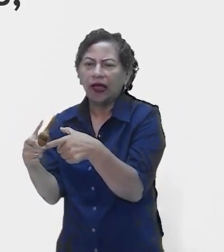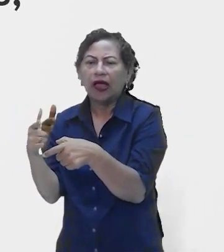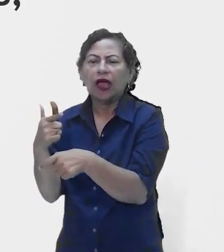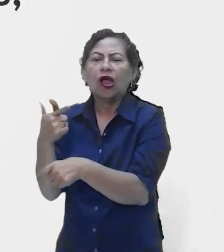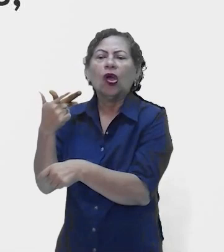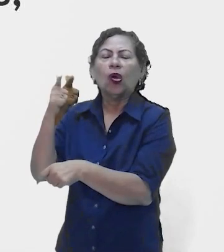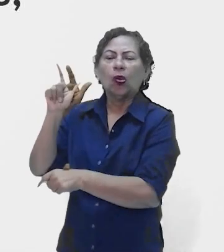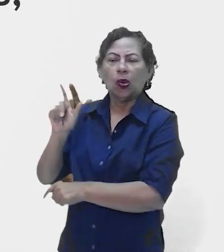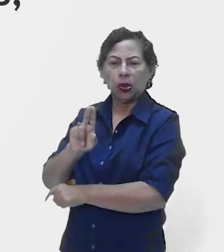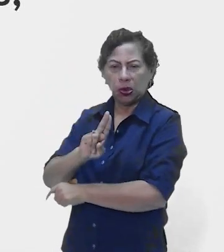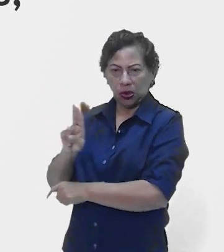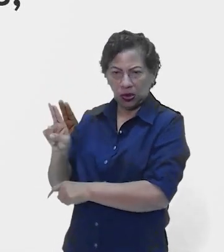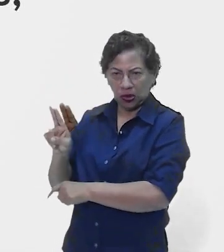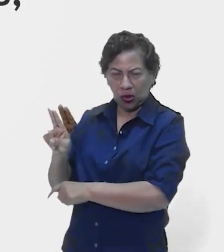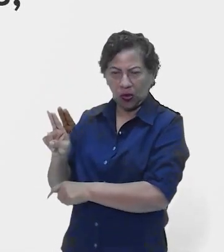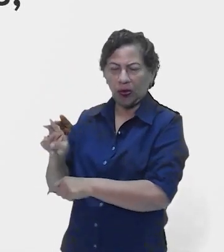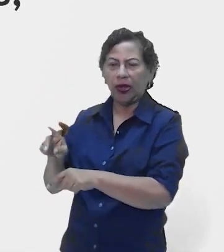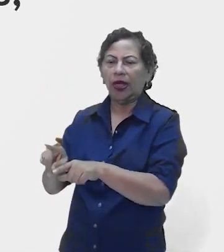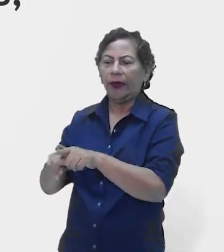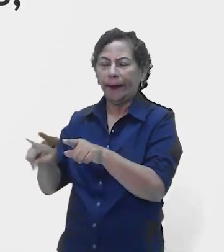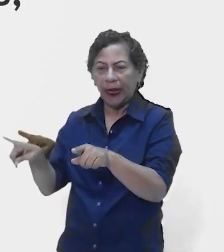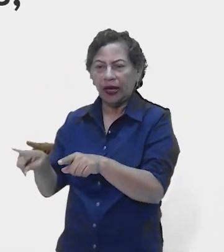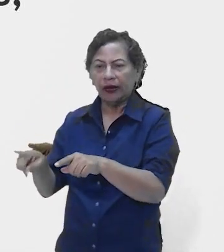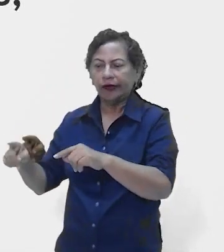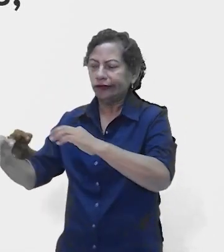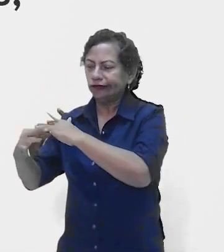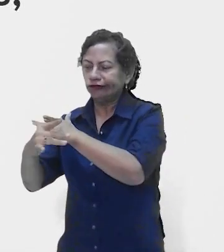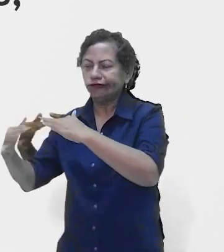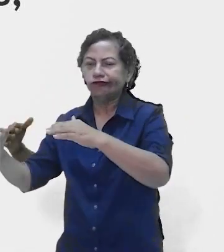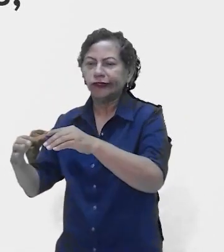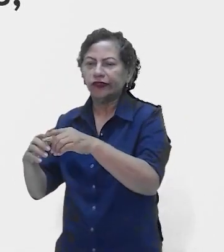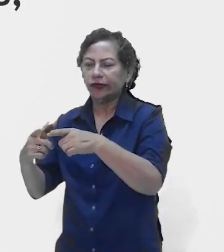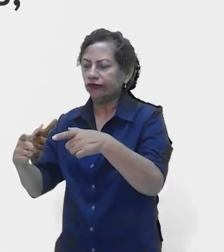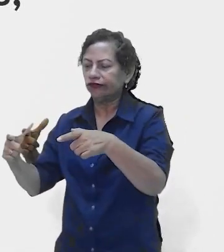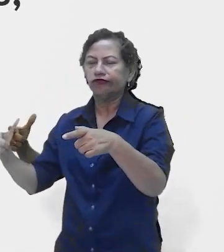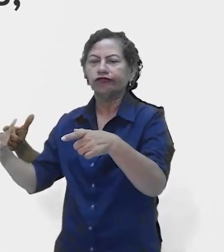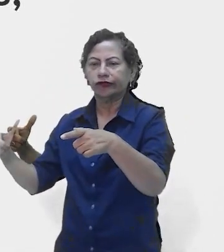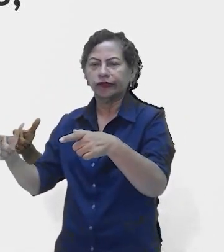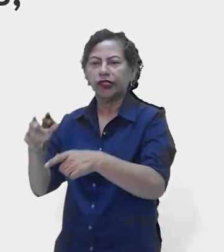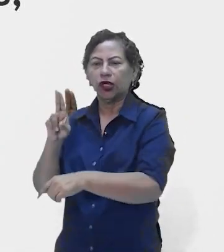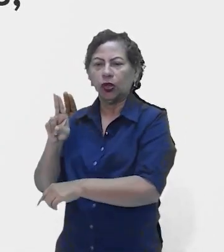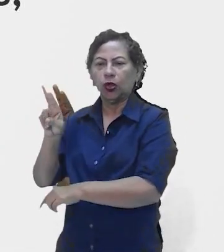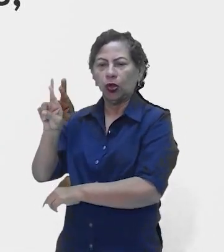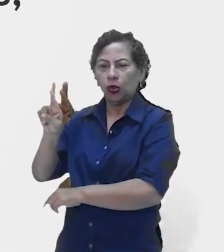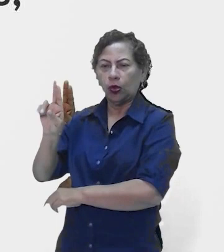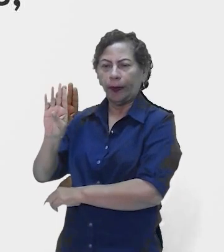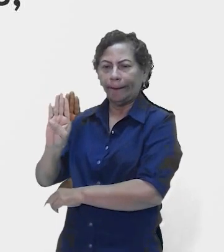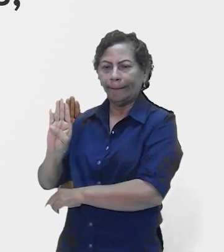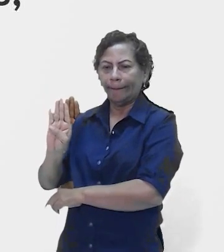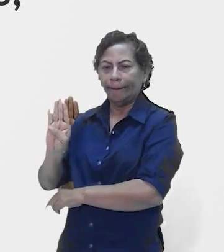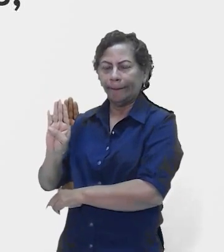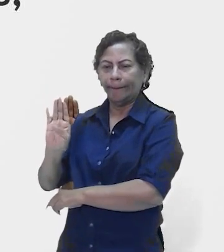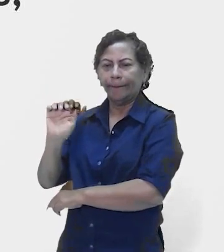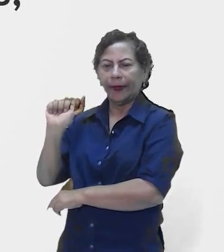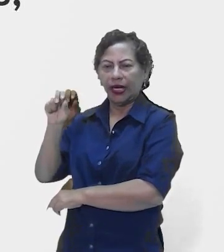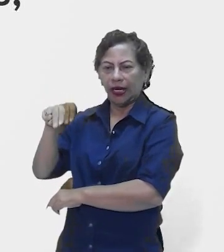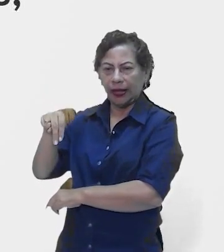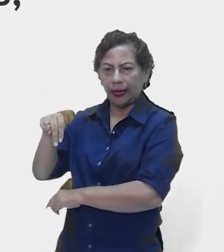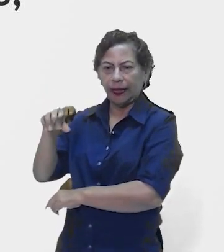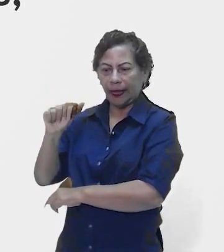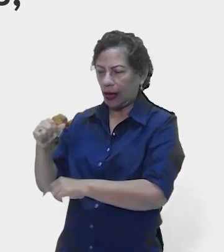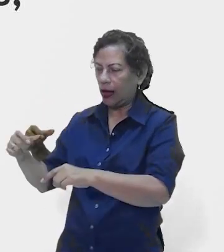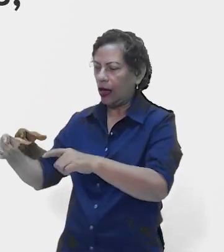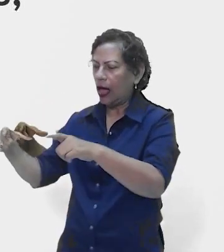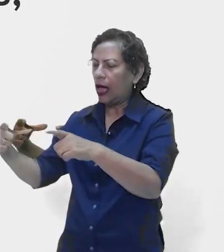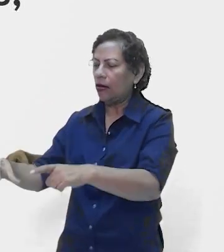para uma próxima aula, tá bom? E isso também é uma metodologia do IBGE. Então, a cidade, o urbano, trata-se daquela localidade